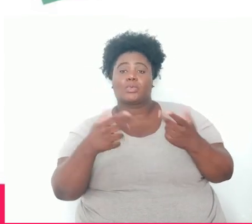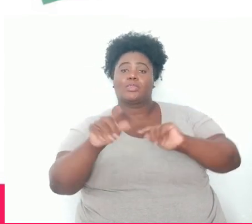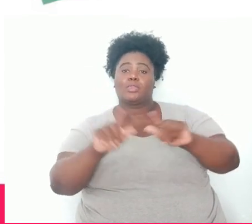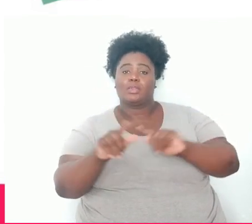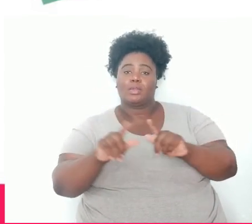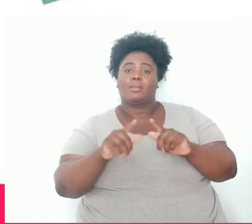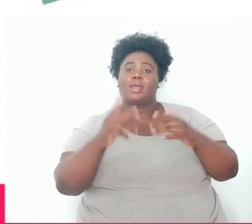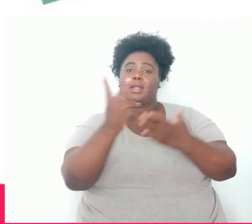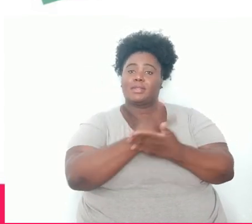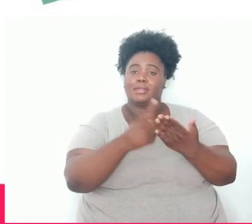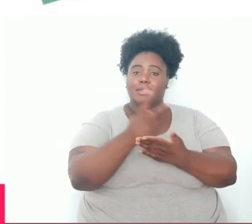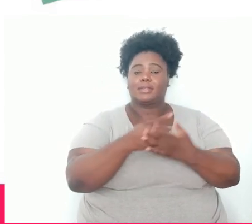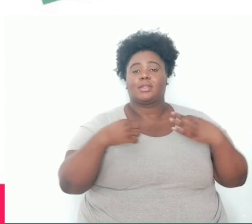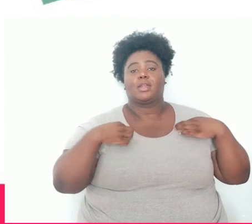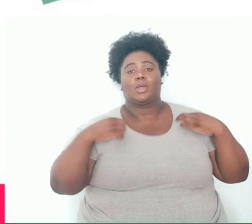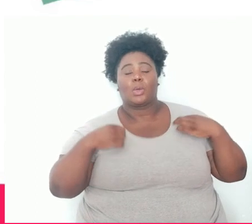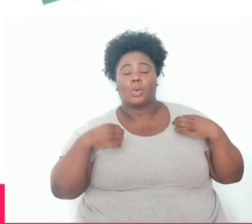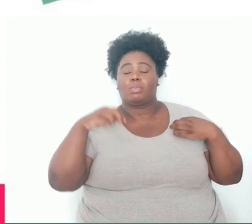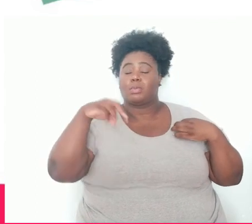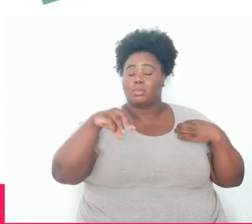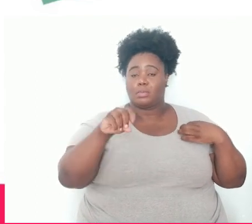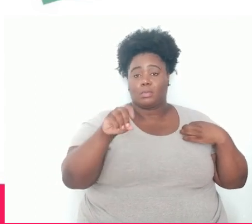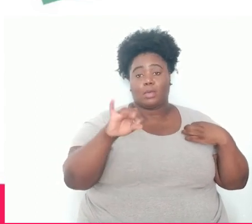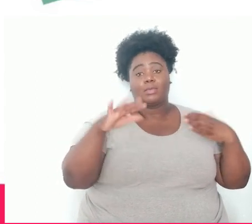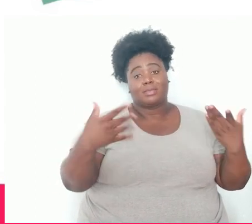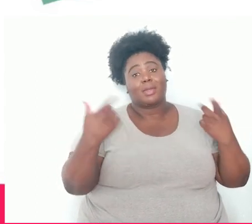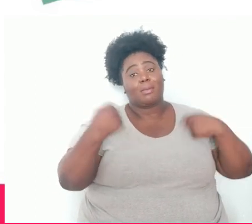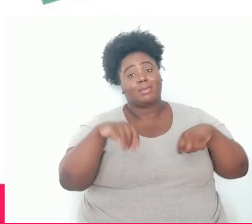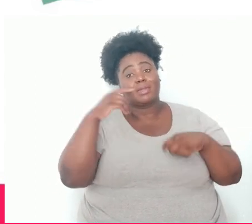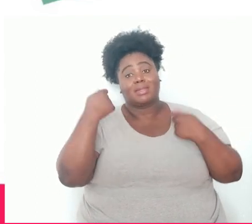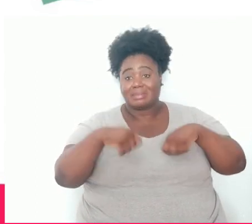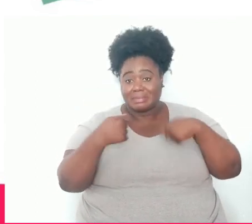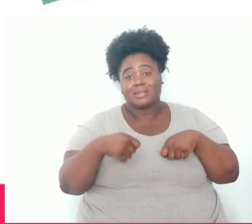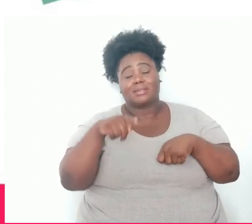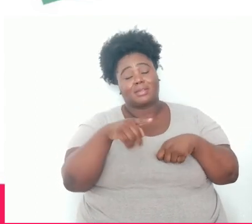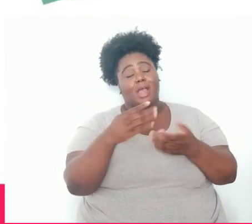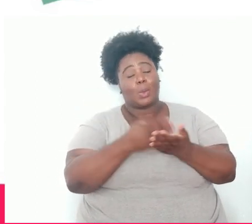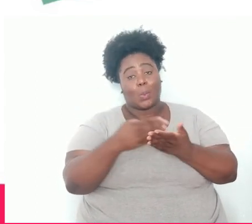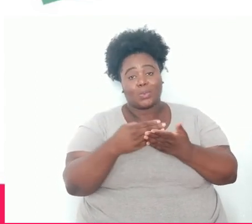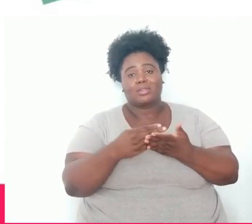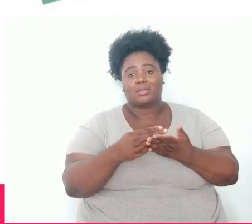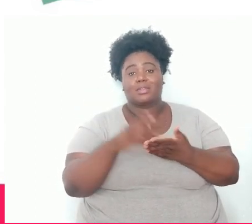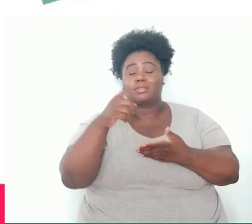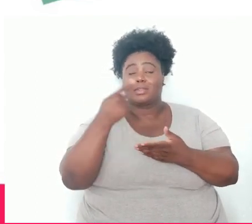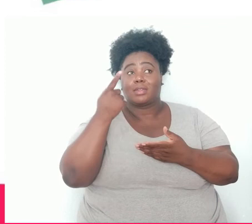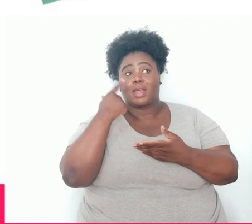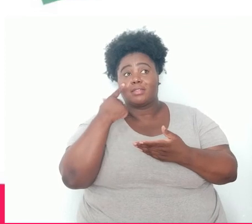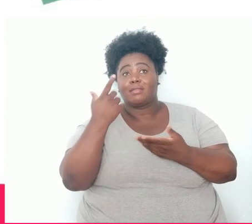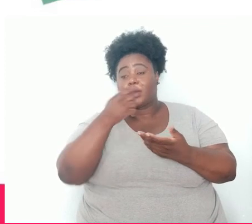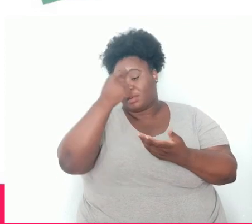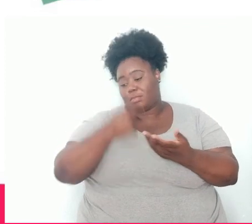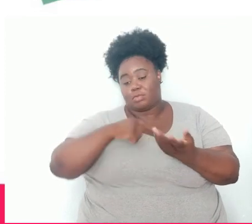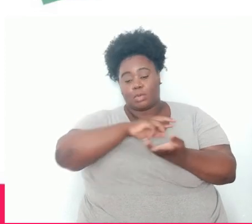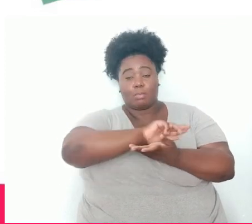de trabalho, com design gráfico, com figurino, com moda, então daí vem a necessidade de você se ver como uma